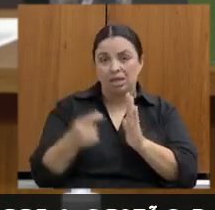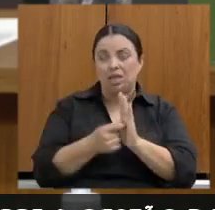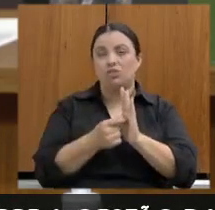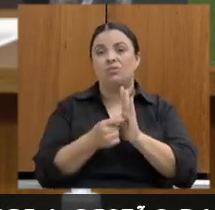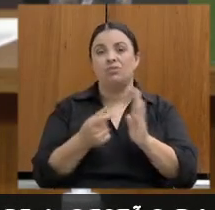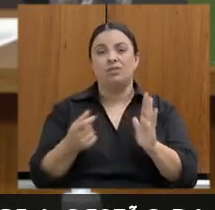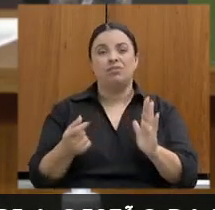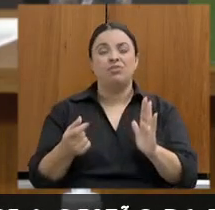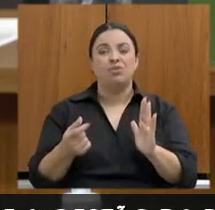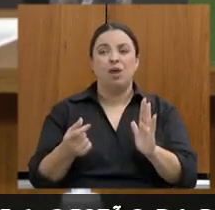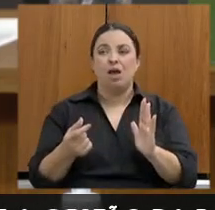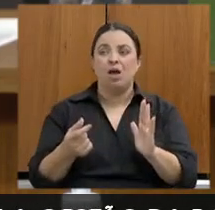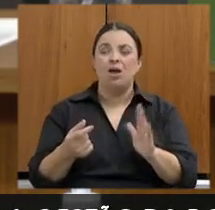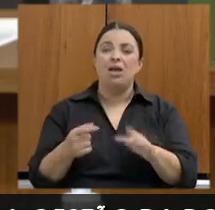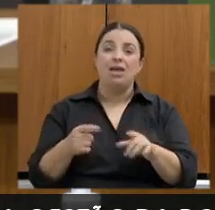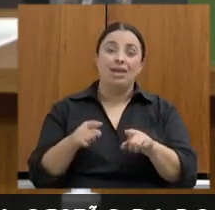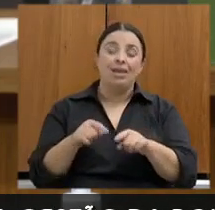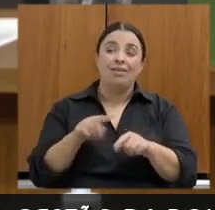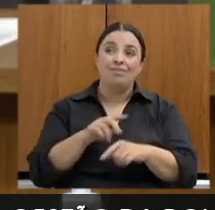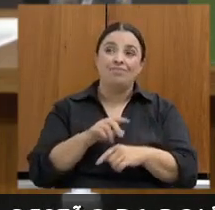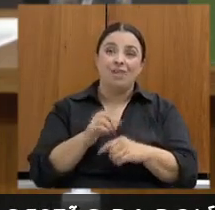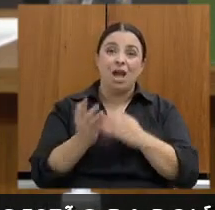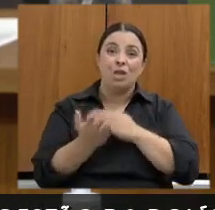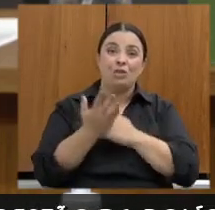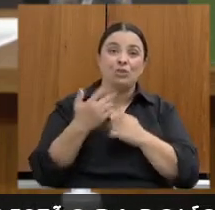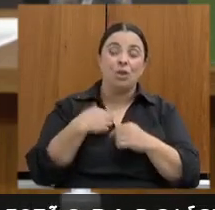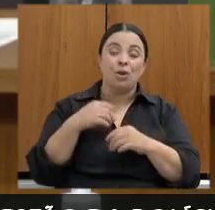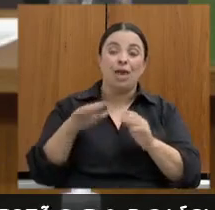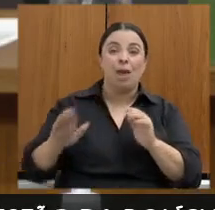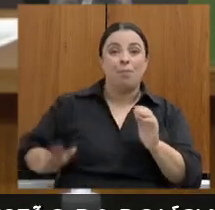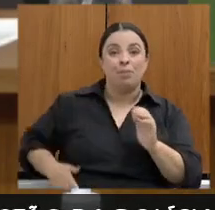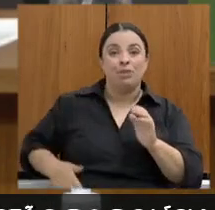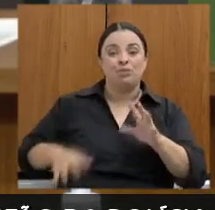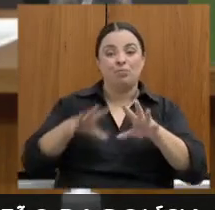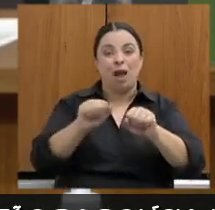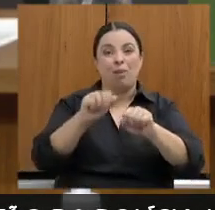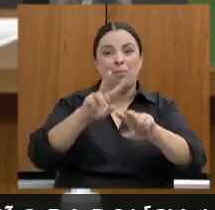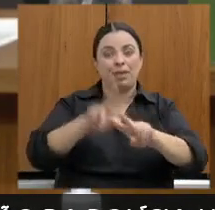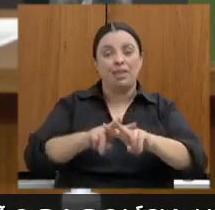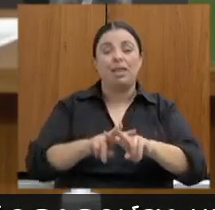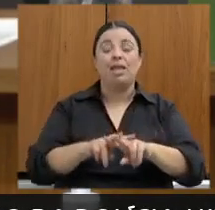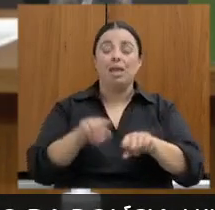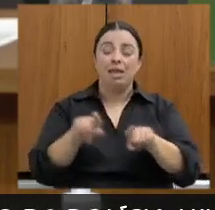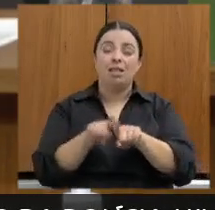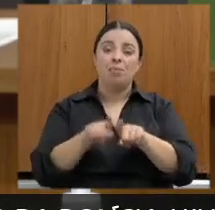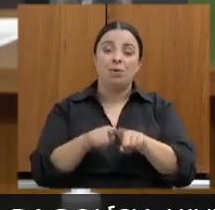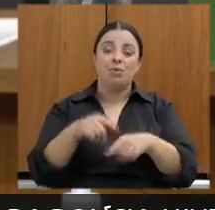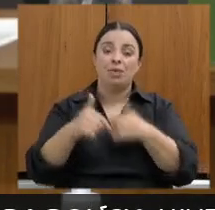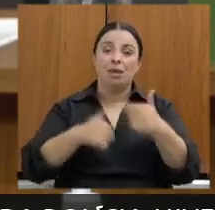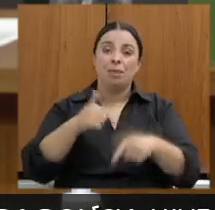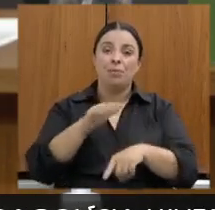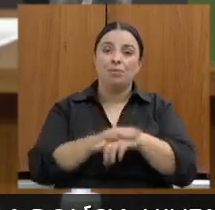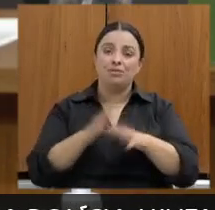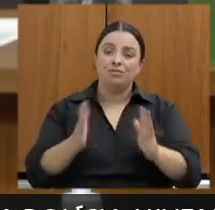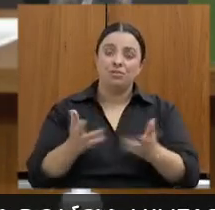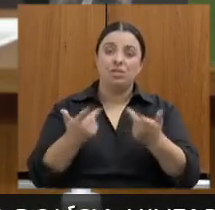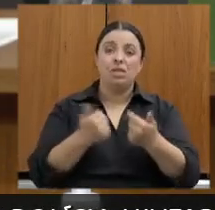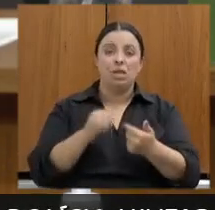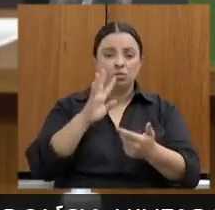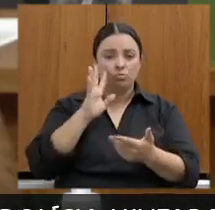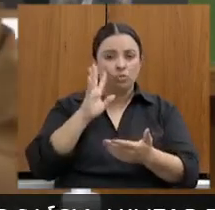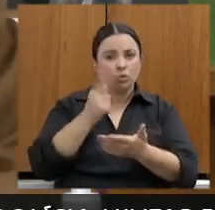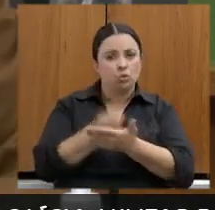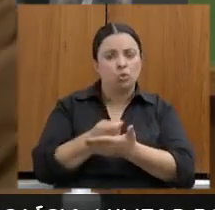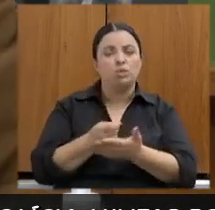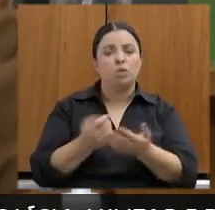além de prender muito bandidos nós homens de ser mais eficiente trazer mais solução para esse povo Mineiro que tanto nos